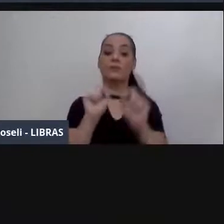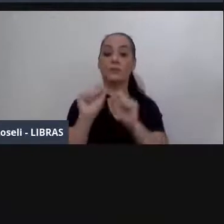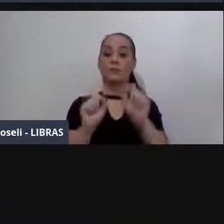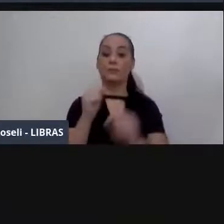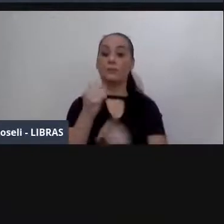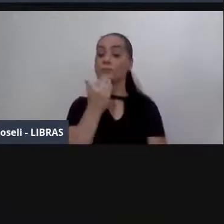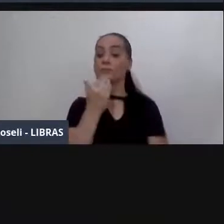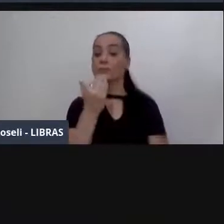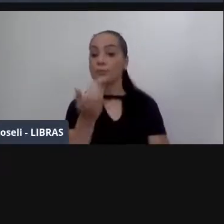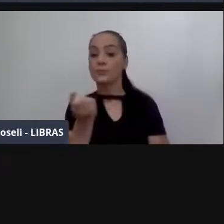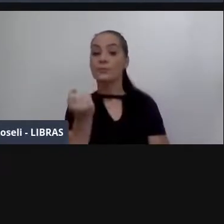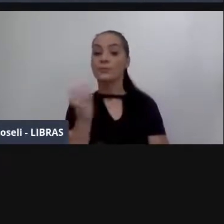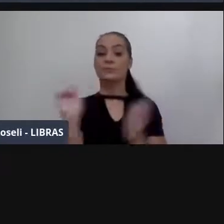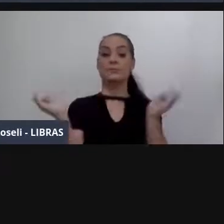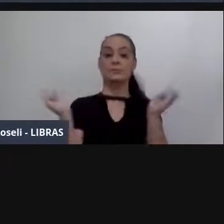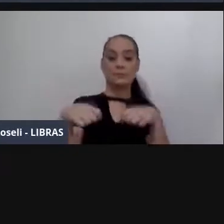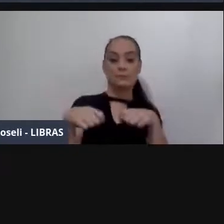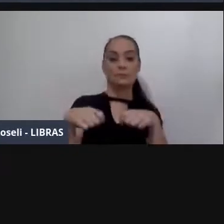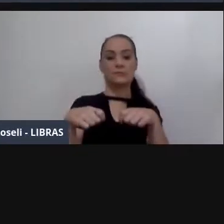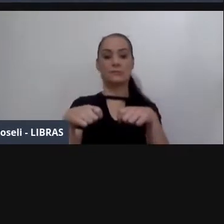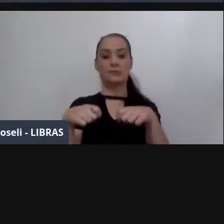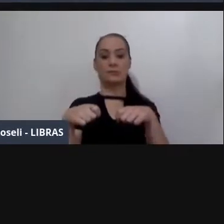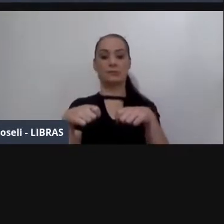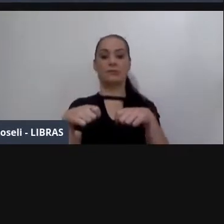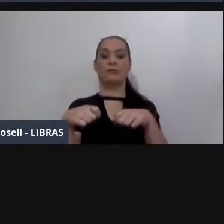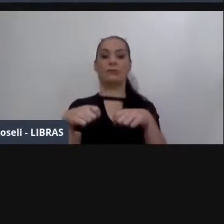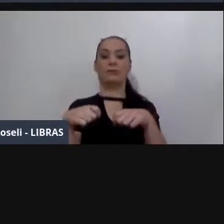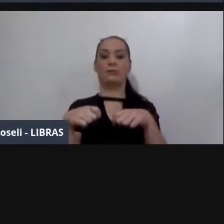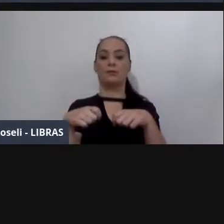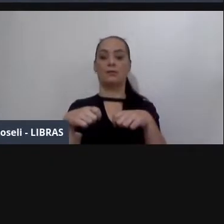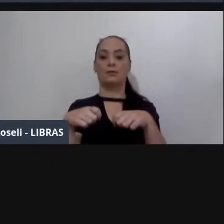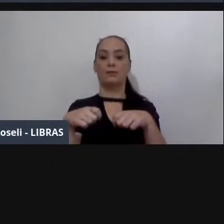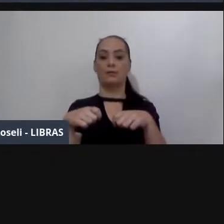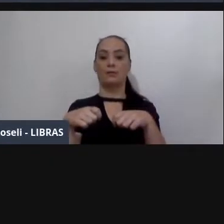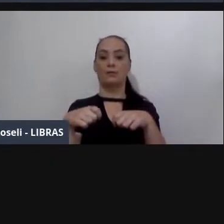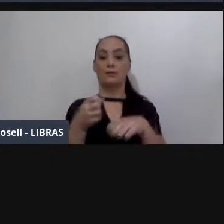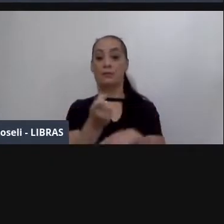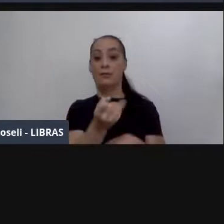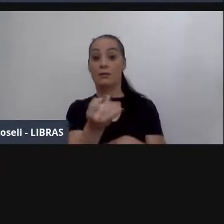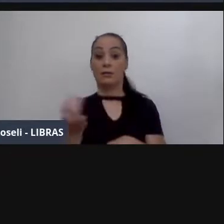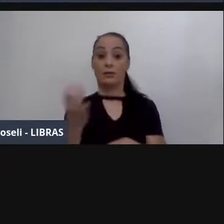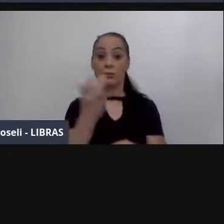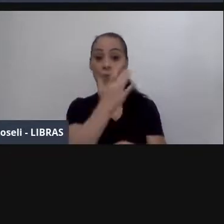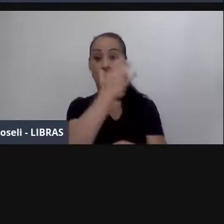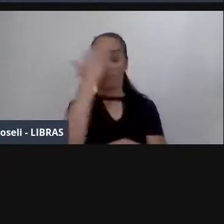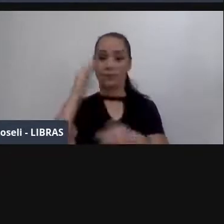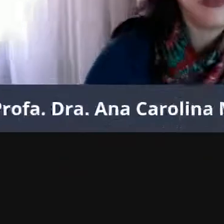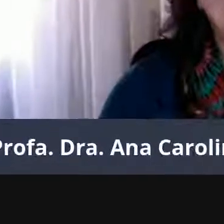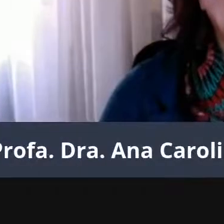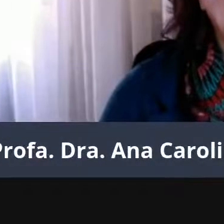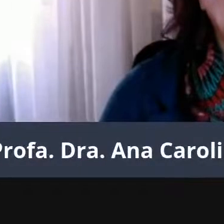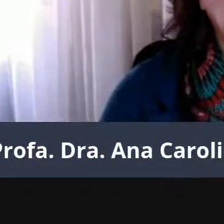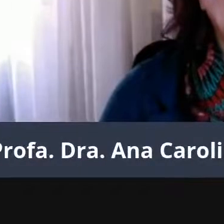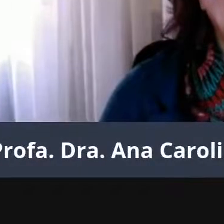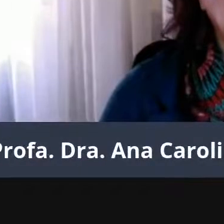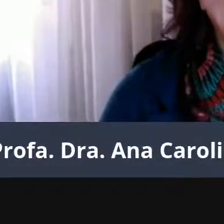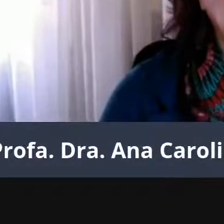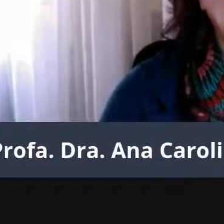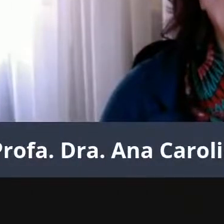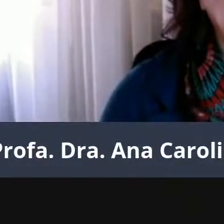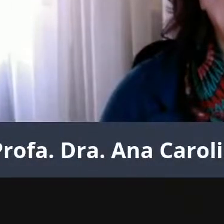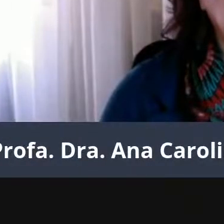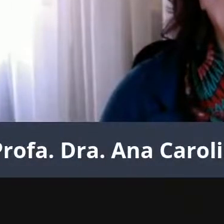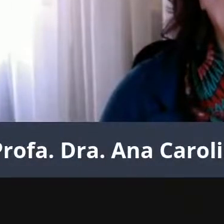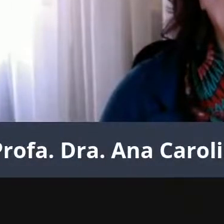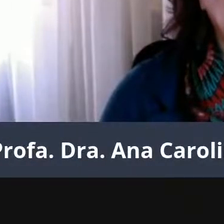pode parar aqui de correr aqui o número de pessoas que estão cumprimentando esse evento.